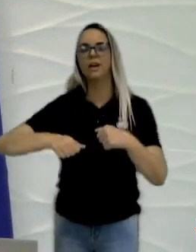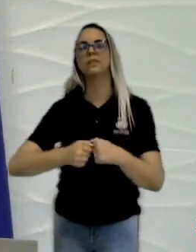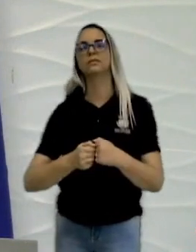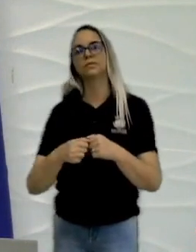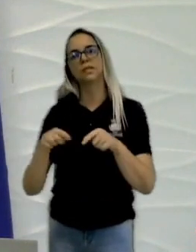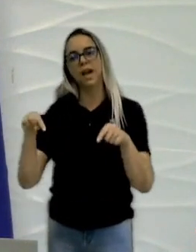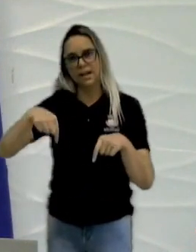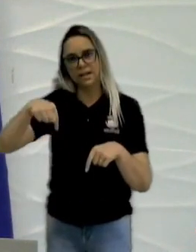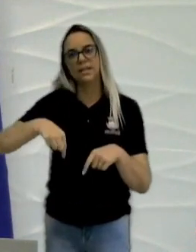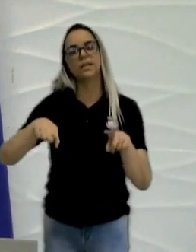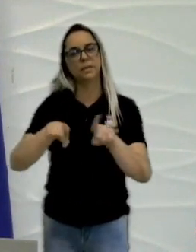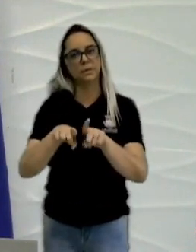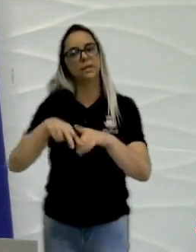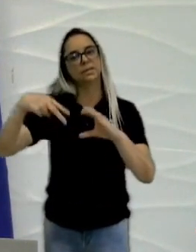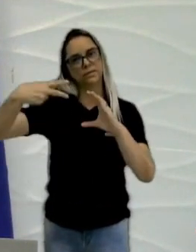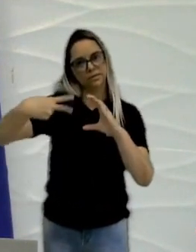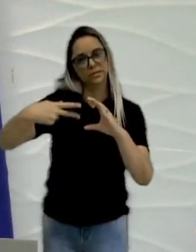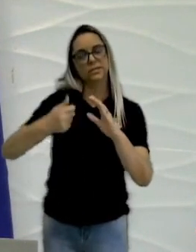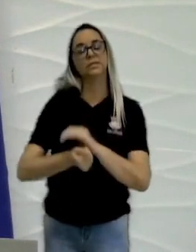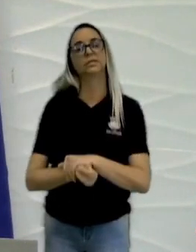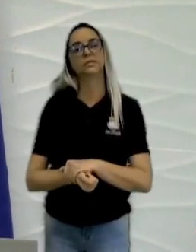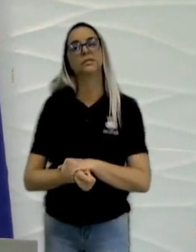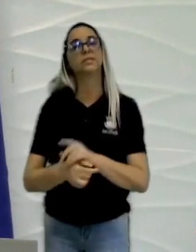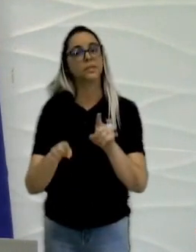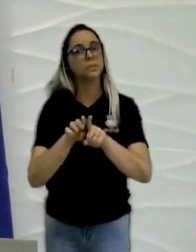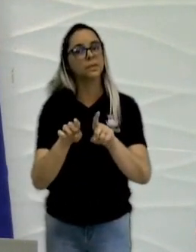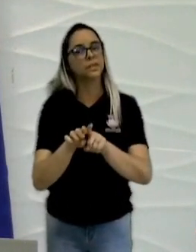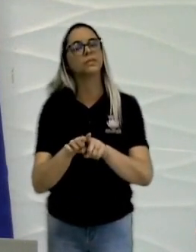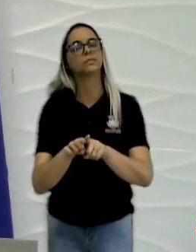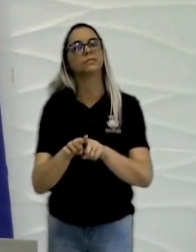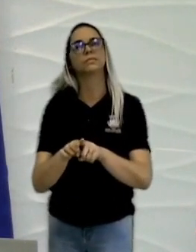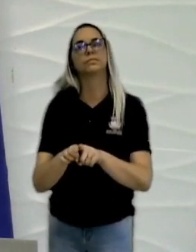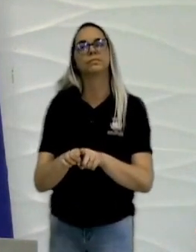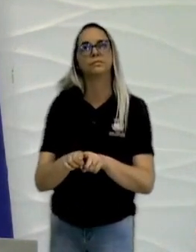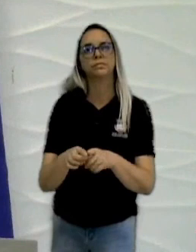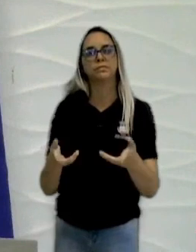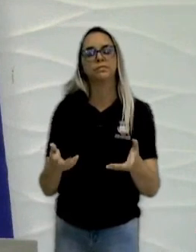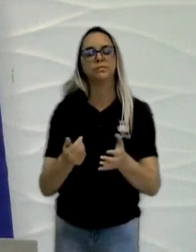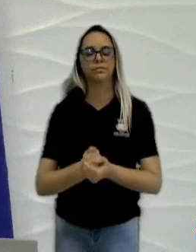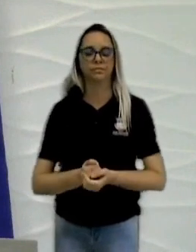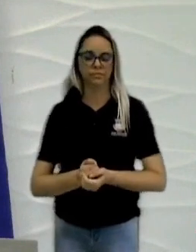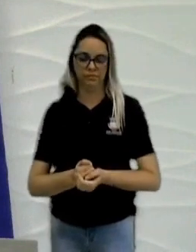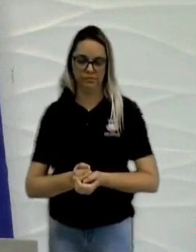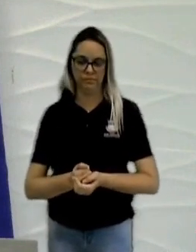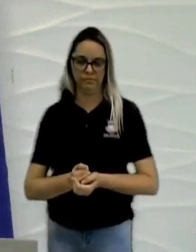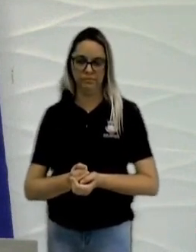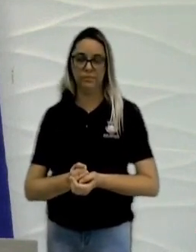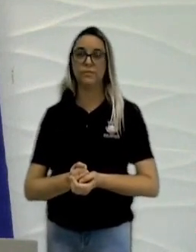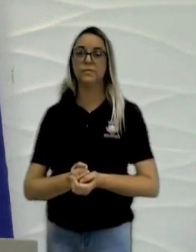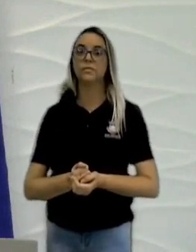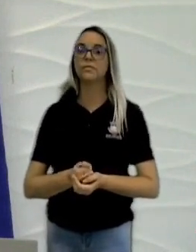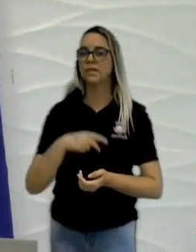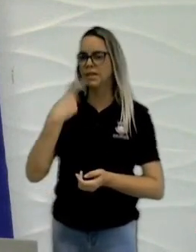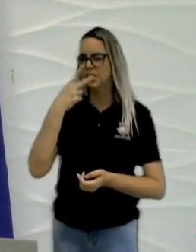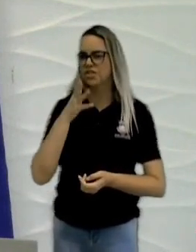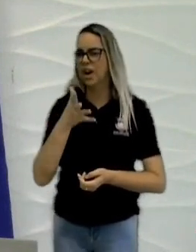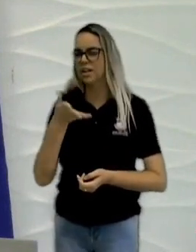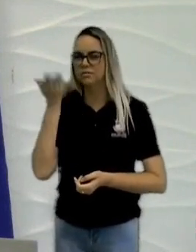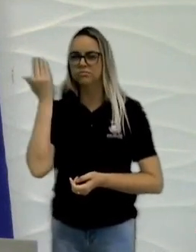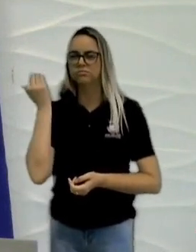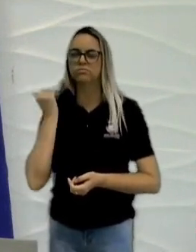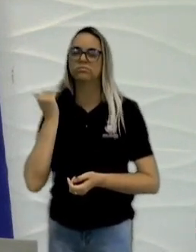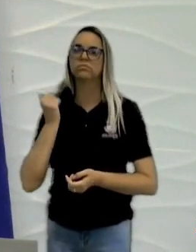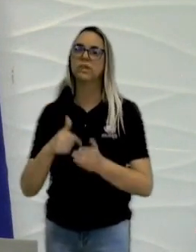casa. Mas quero também encaminhar, né, como já falei aqui, os votos de felicitação